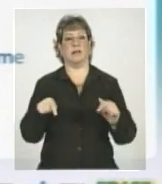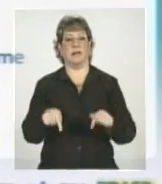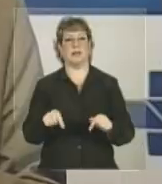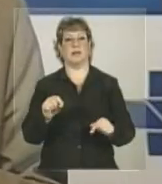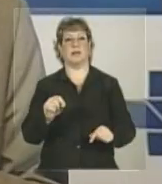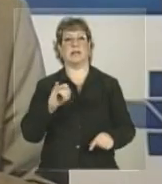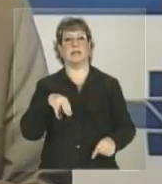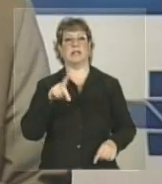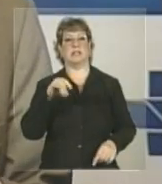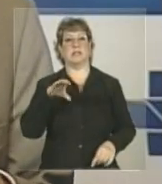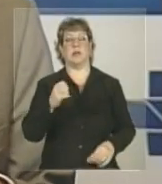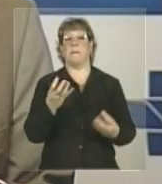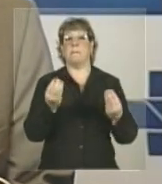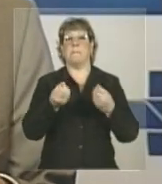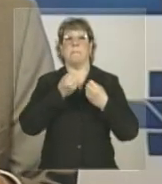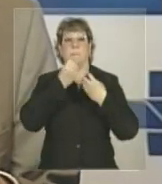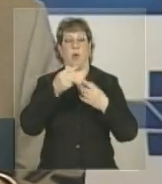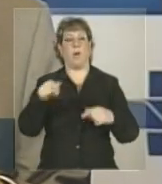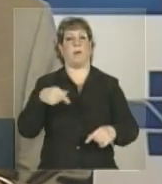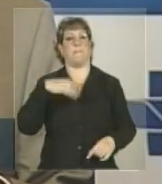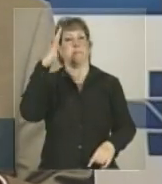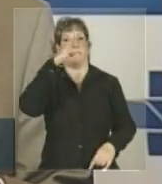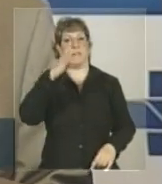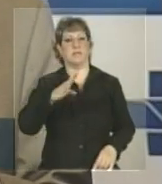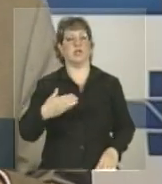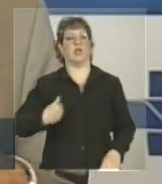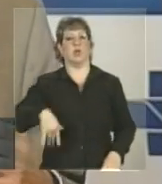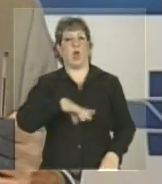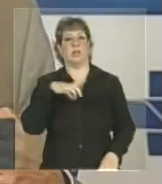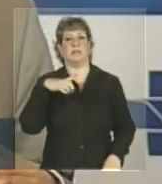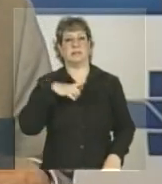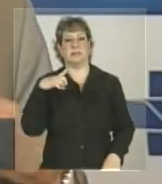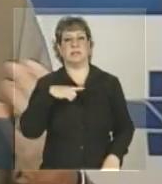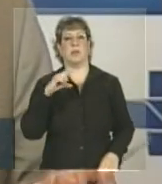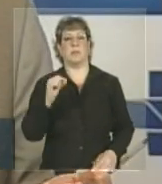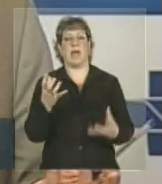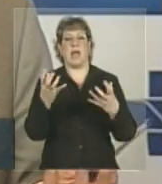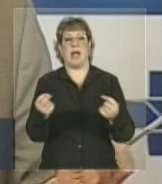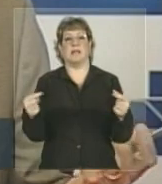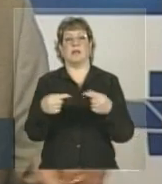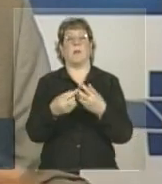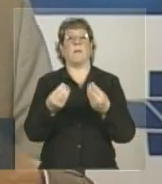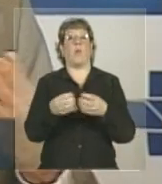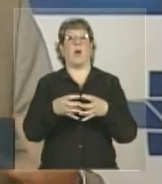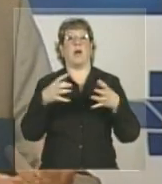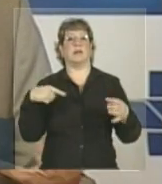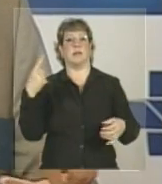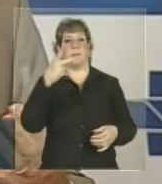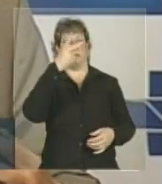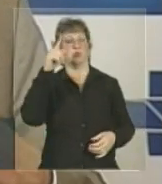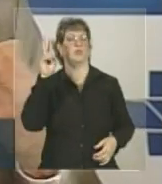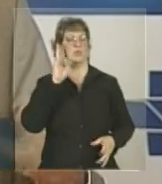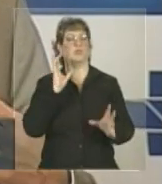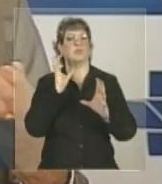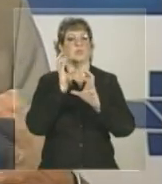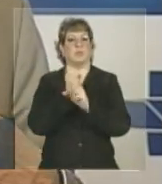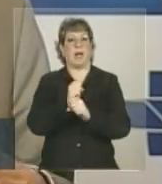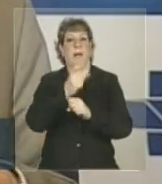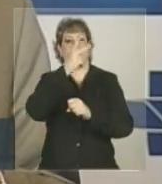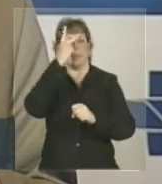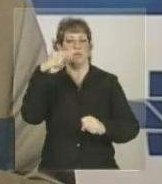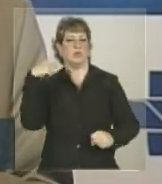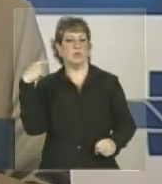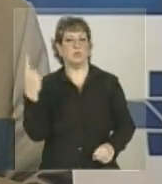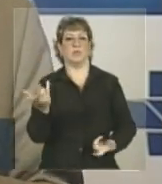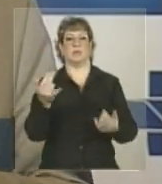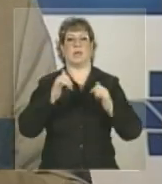é um índice muito bom. Né, o Brasil, a gente tem uma adesão muito grande das pessoas, isso é histórico, né, das pessoas, a